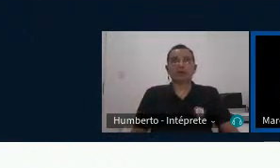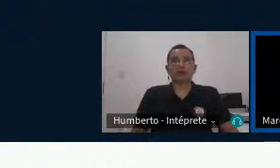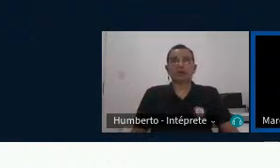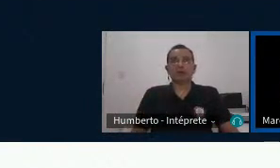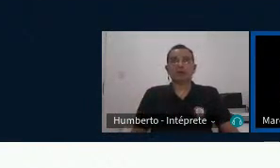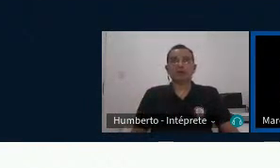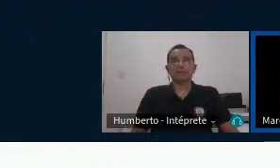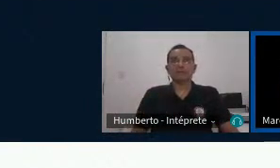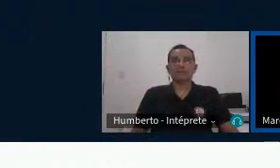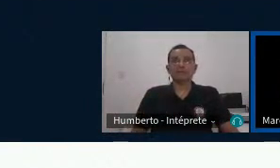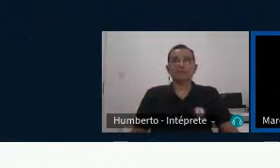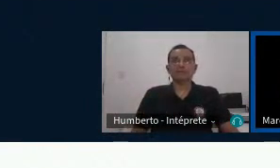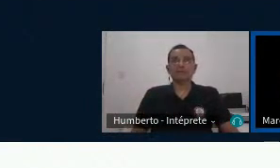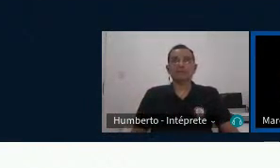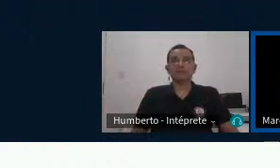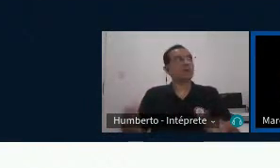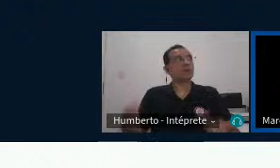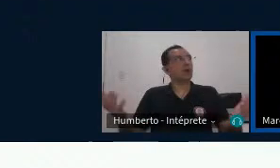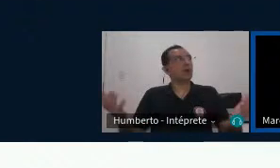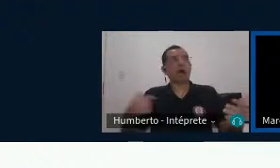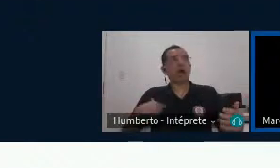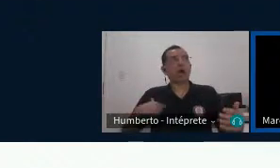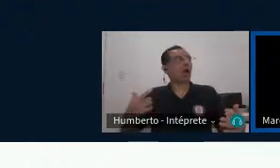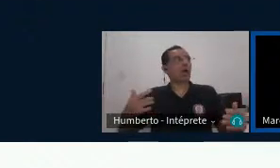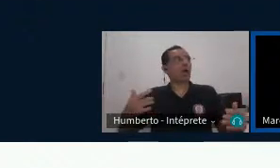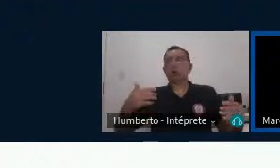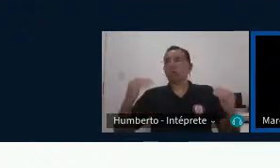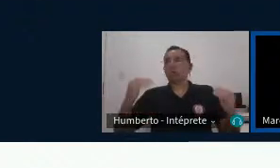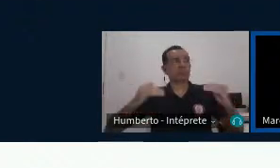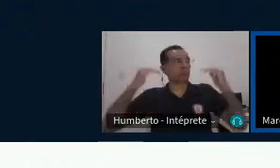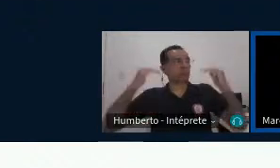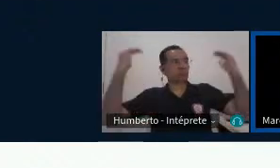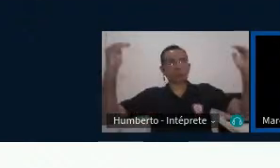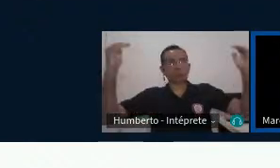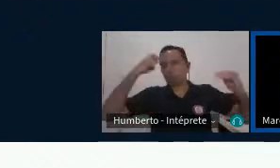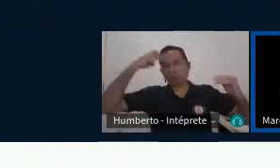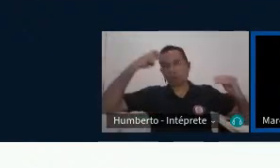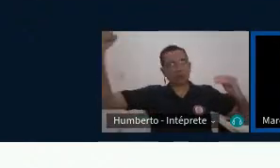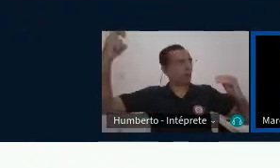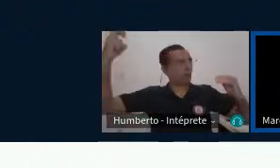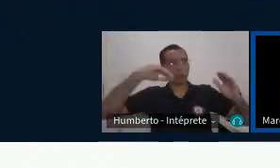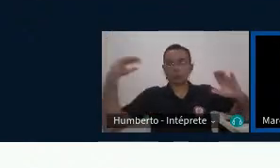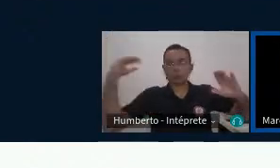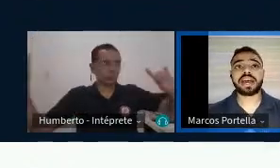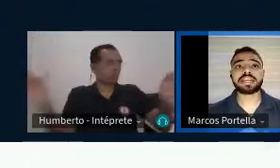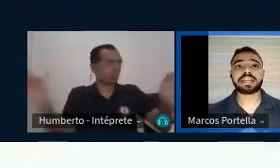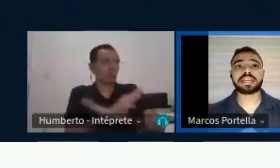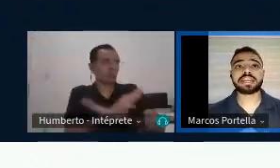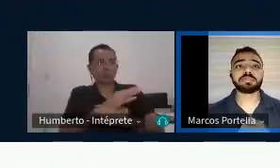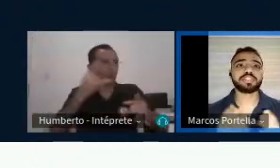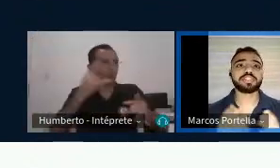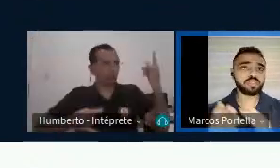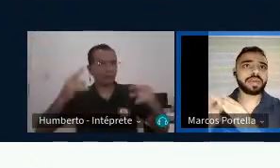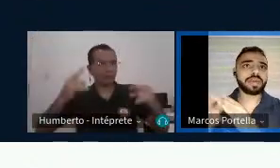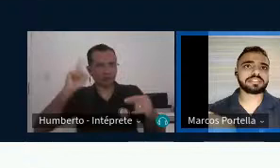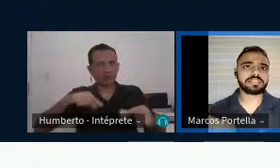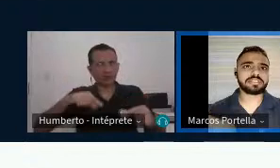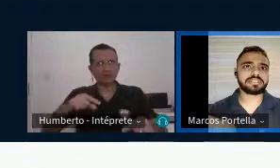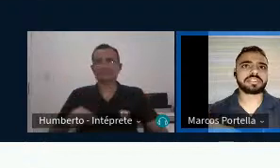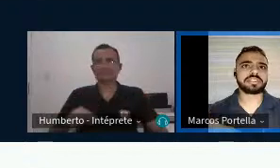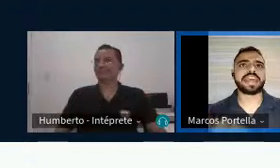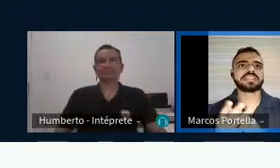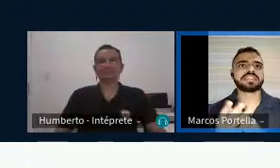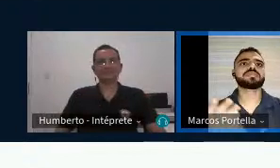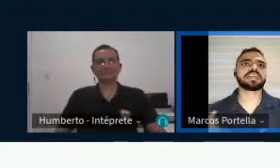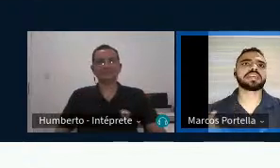ser o supra-sumo da robótica ou da mecatrônica para conseguir participar da OBR. Inclusive, a gente aprende muito mais, cresce